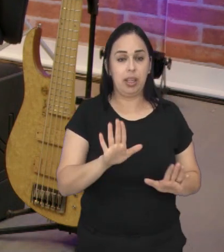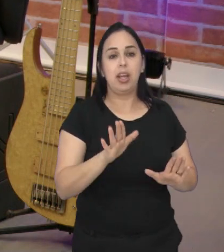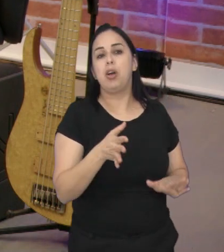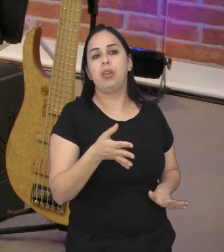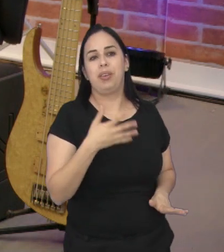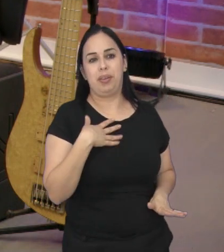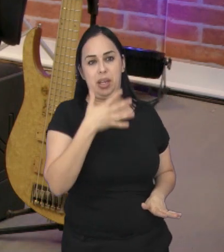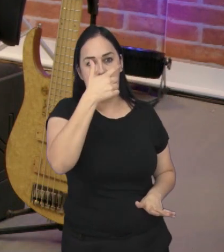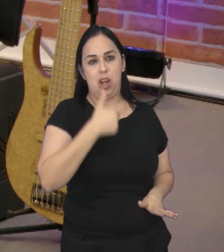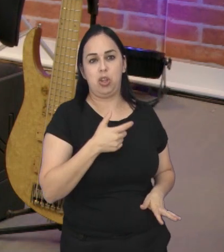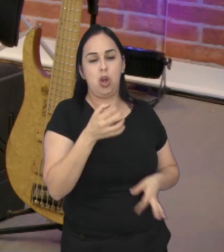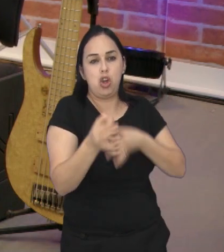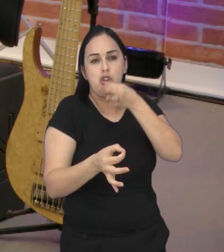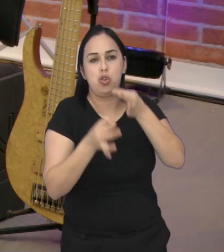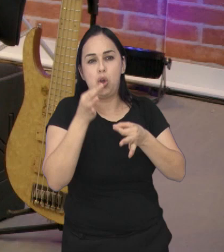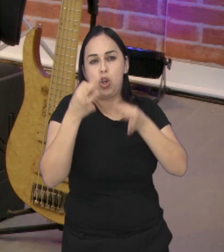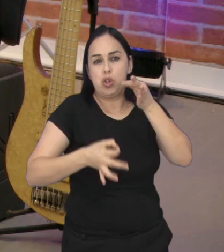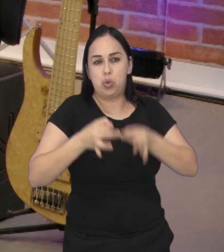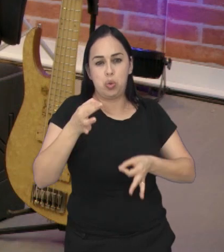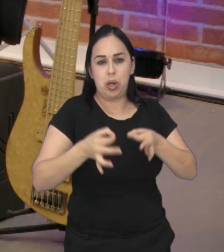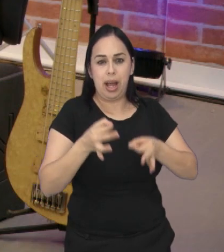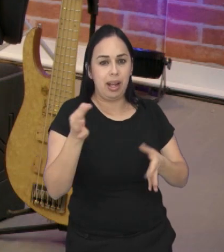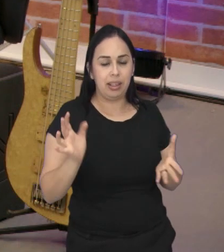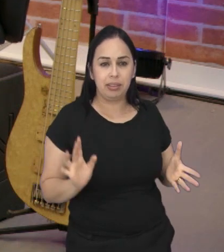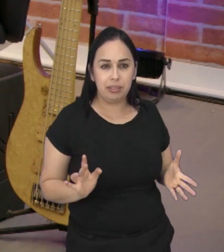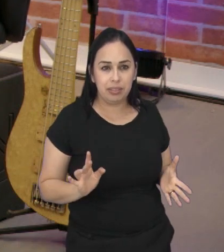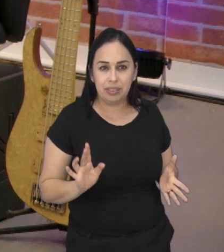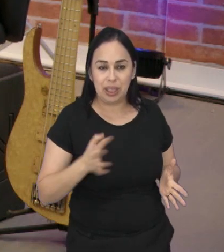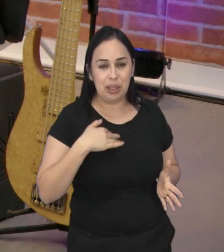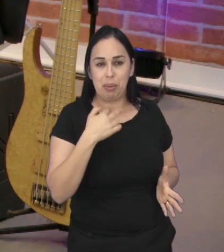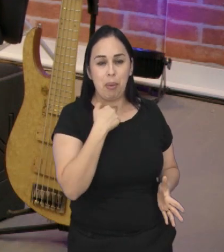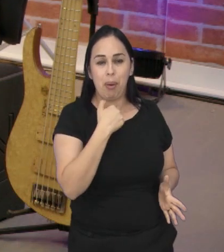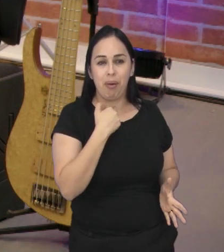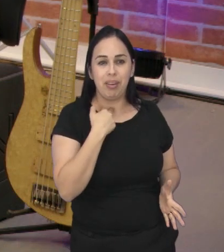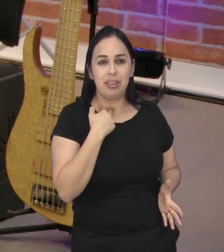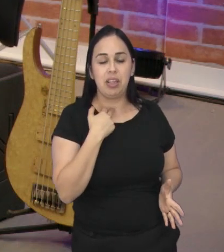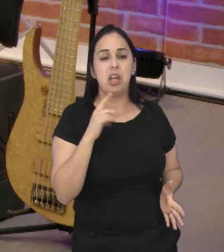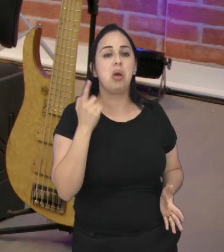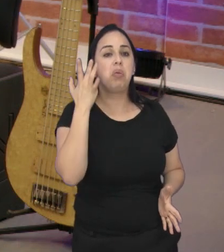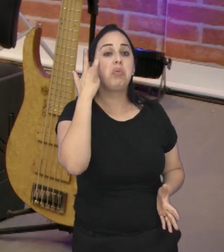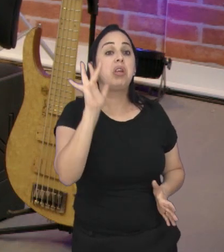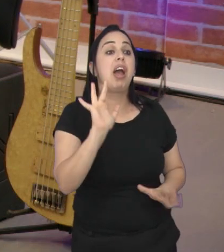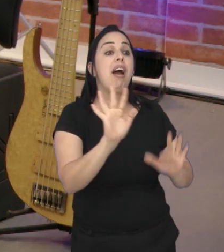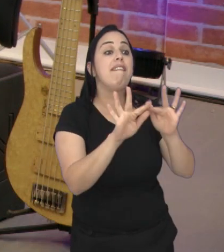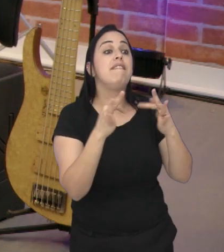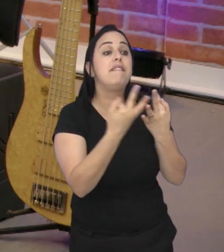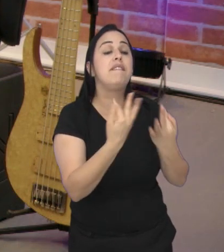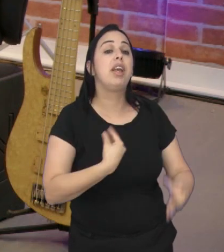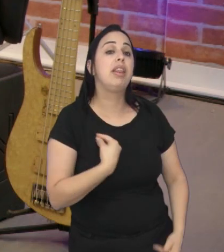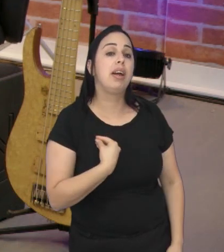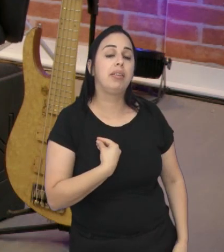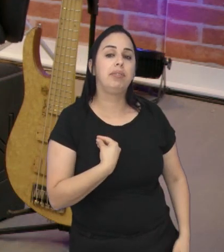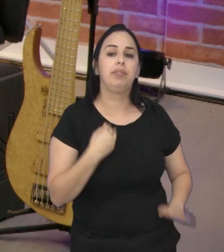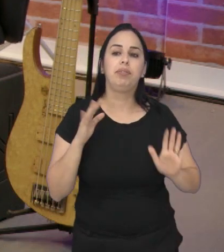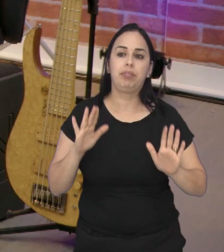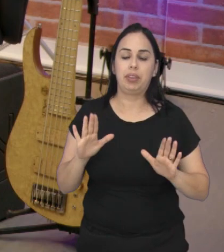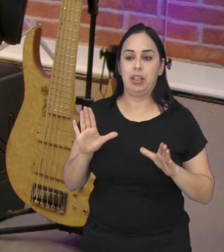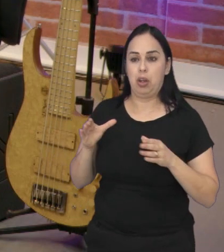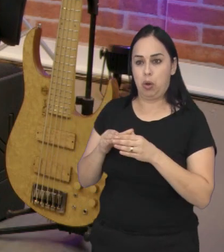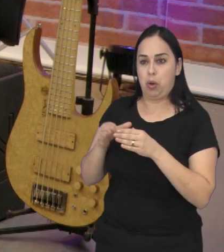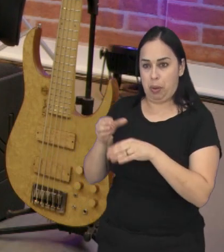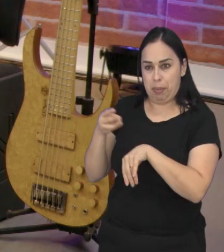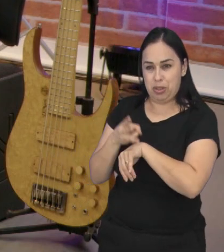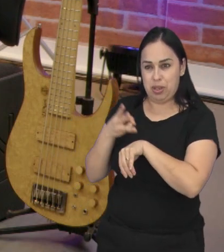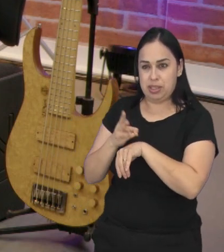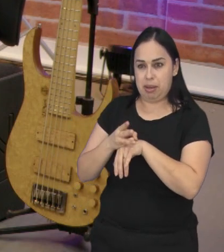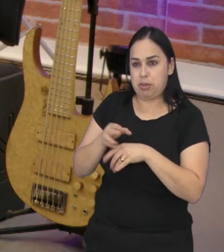quem faz. Não dá pra julgar. A gente não fala dá pra julgar, eu não sei como o cara tá na casa dele, irmão. Exatamente. Mas assim, a gente tem, por exemplo, esse grupo de